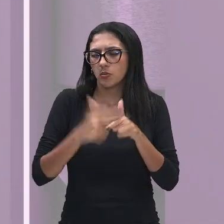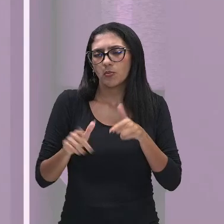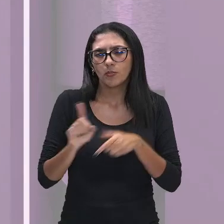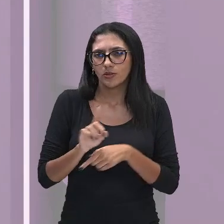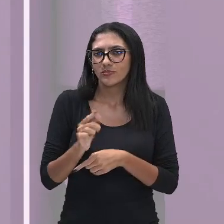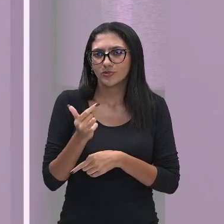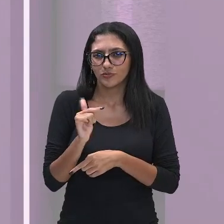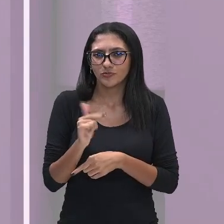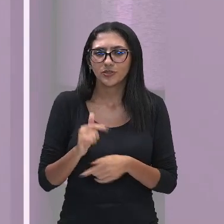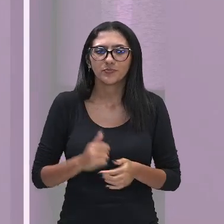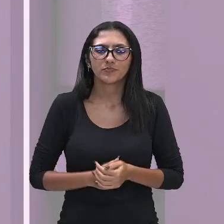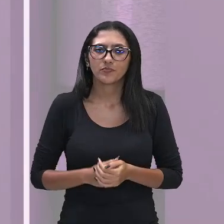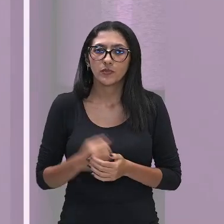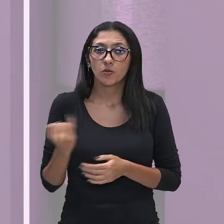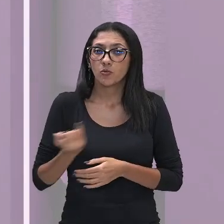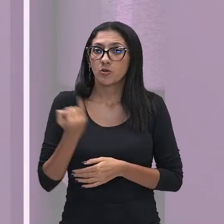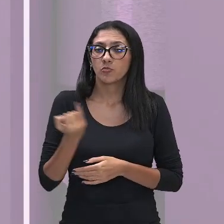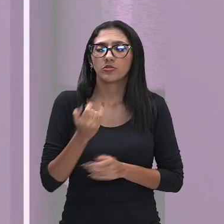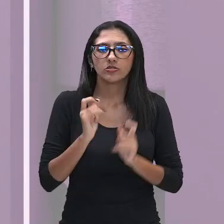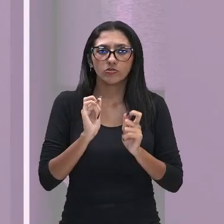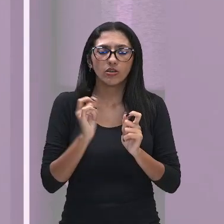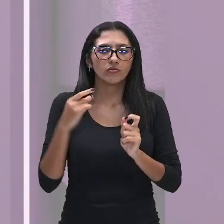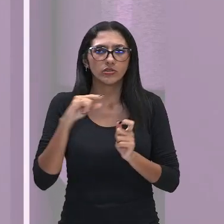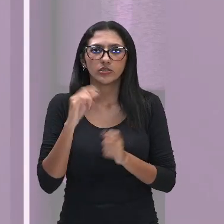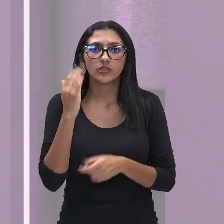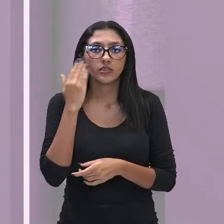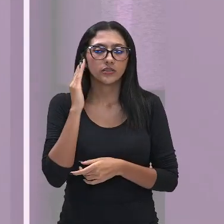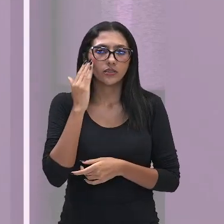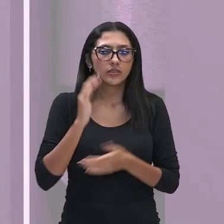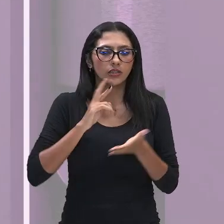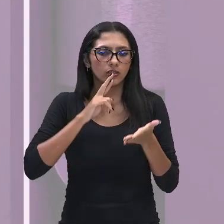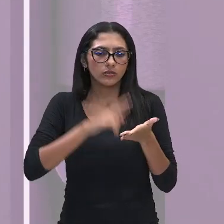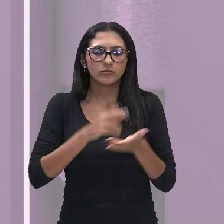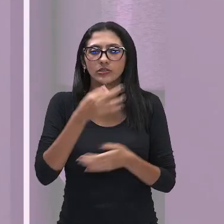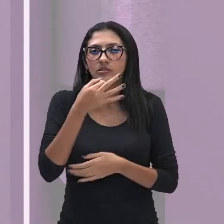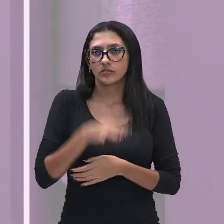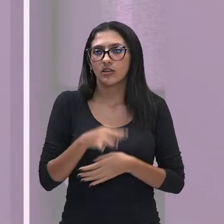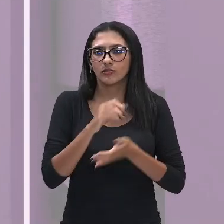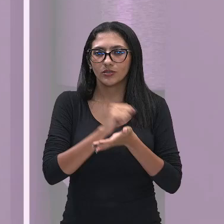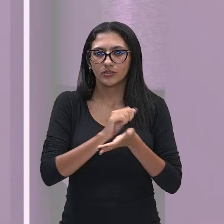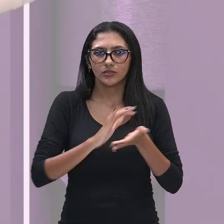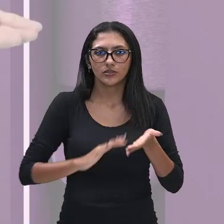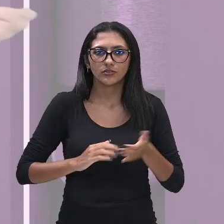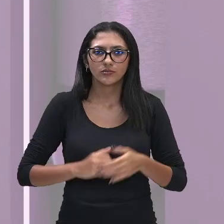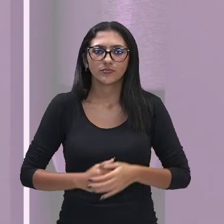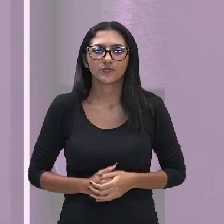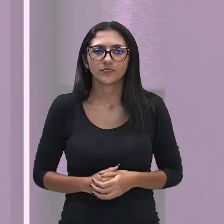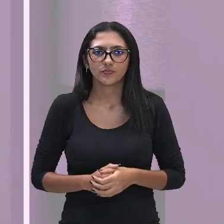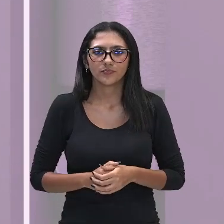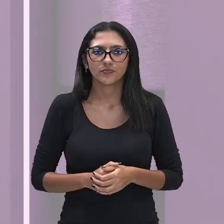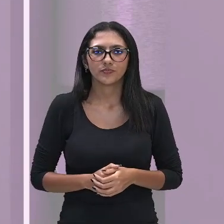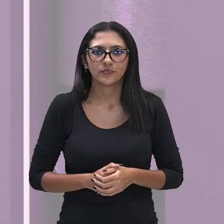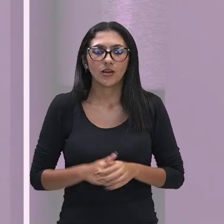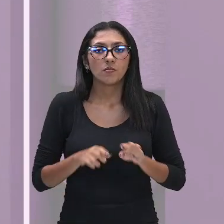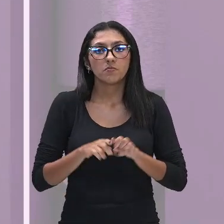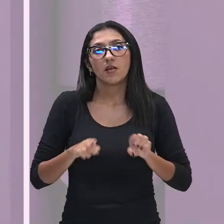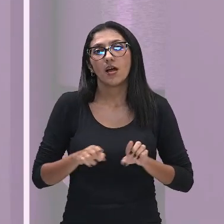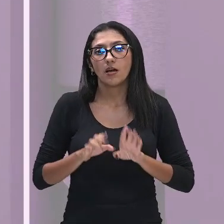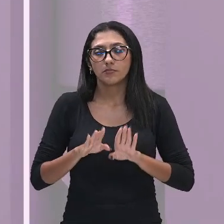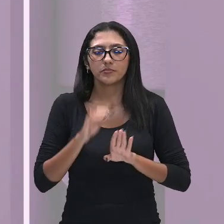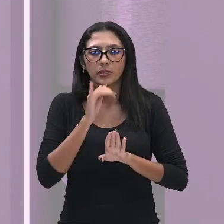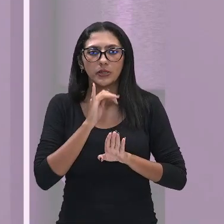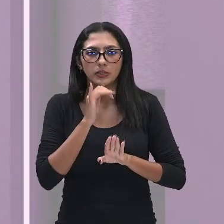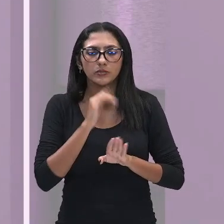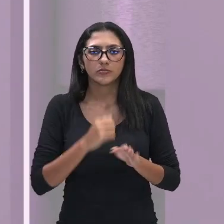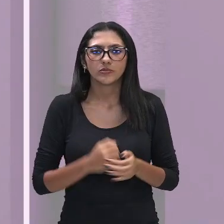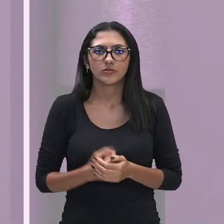tá? Porque o mais importante é você resolver corretamente a questão. Agora, lógico que, se de repente